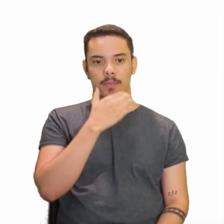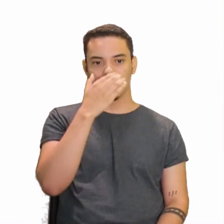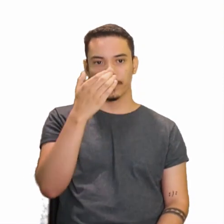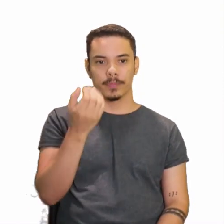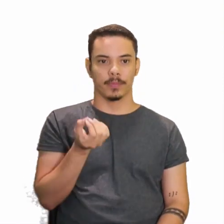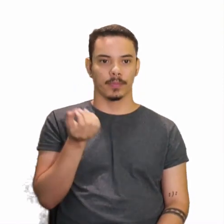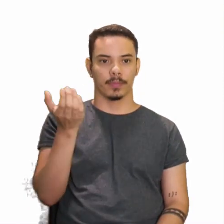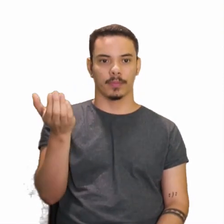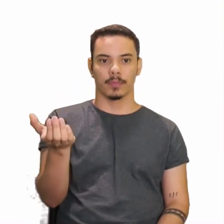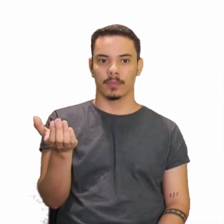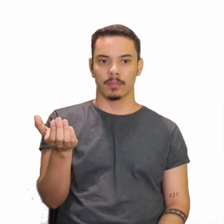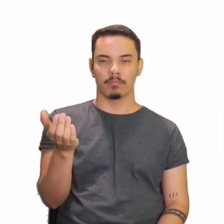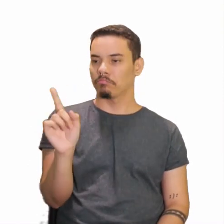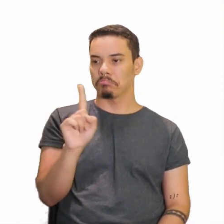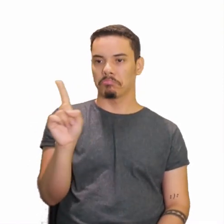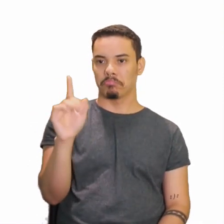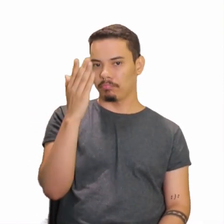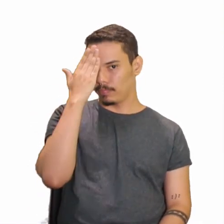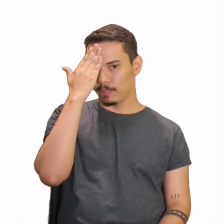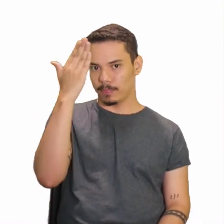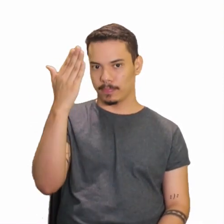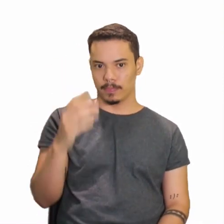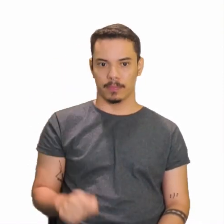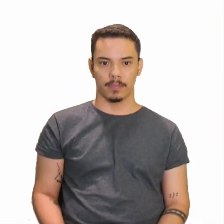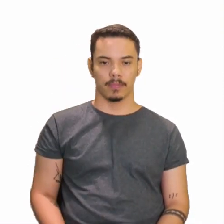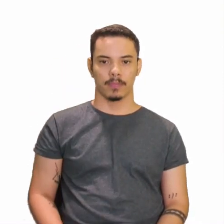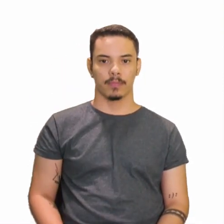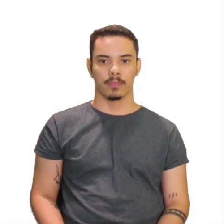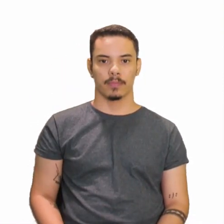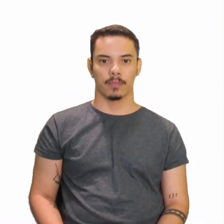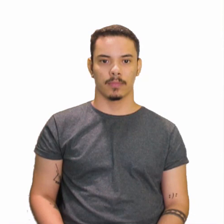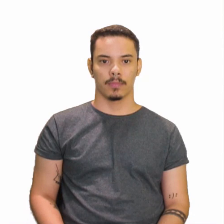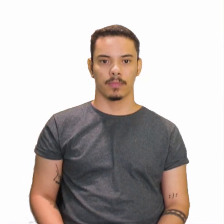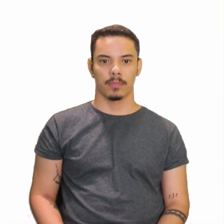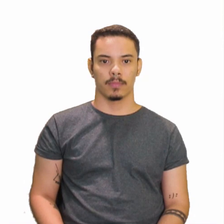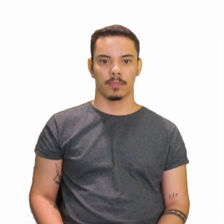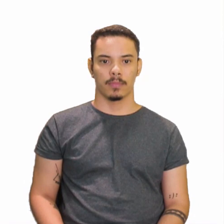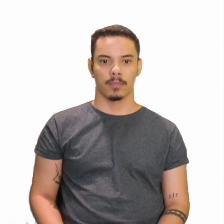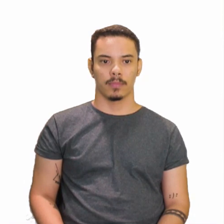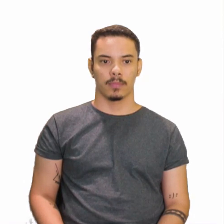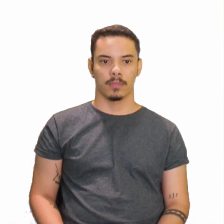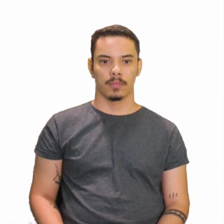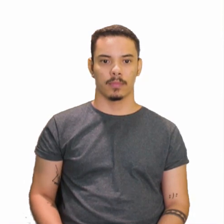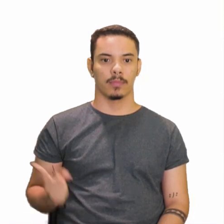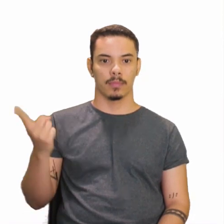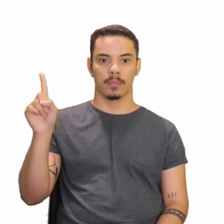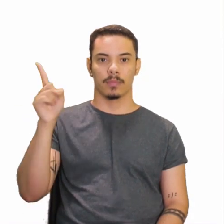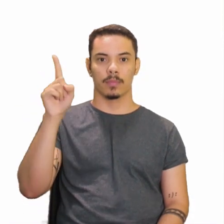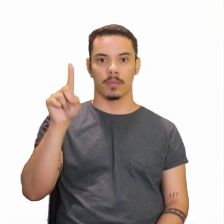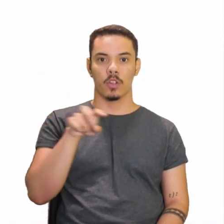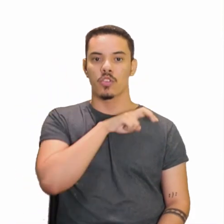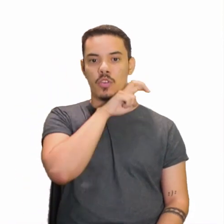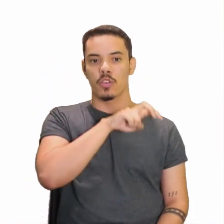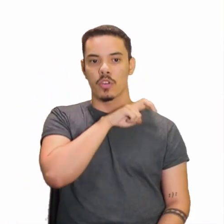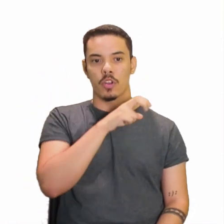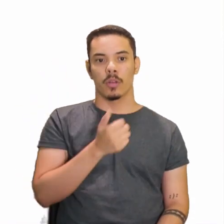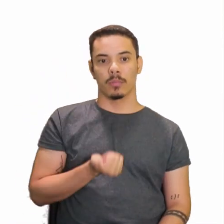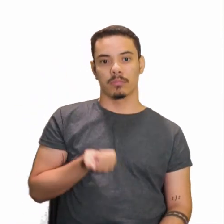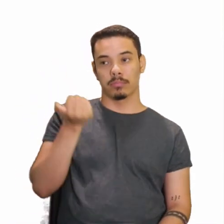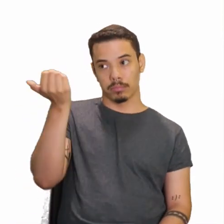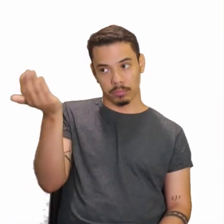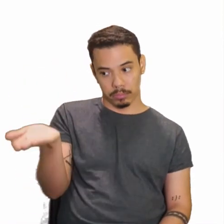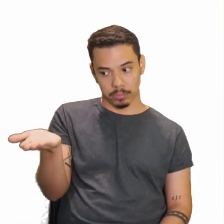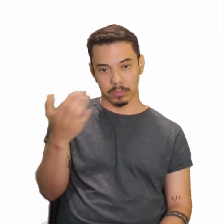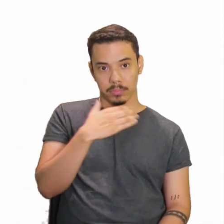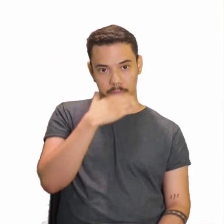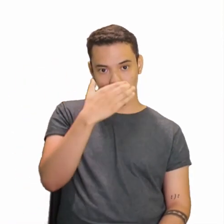fala, não, obrigada. No segundo quadrinho, quem que vem? A serpente e oferece também